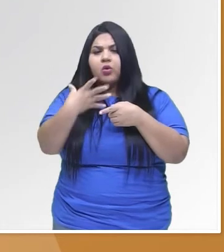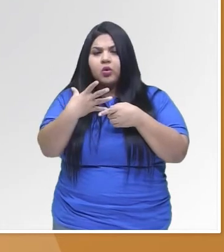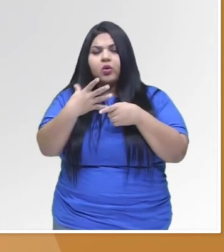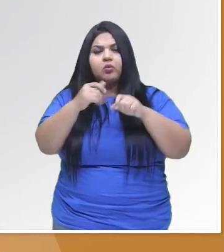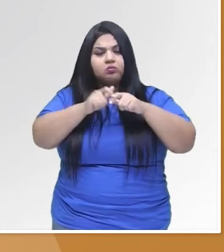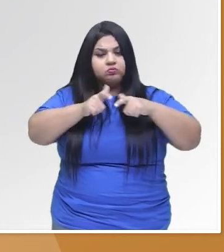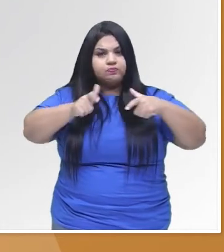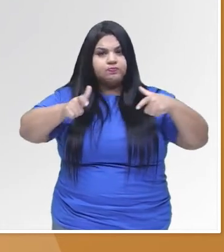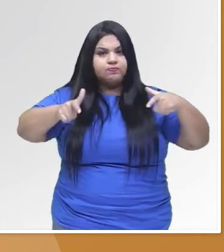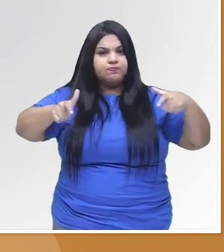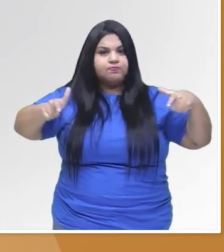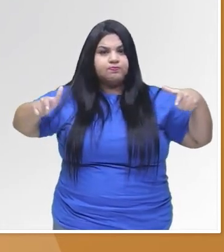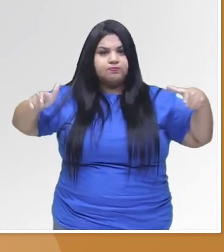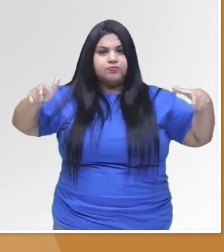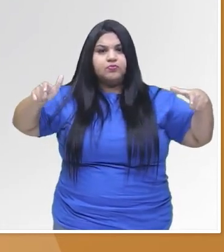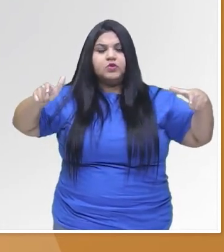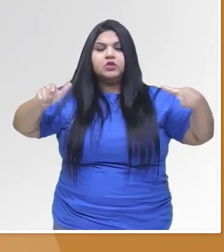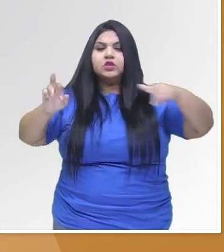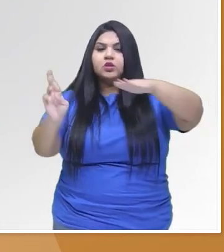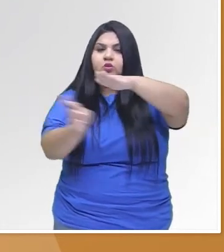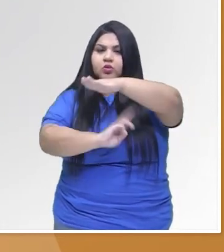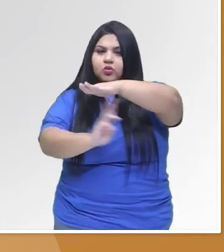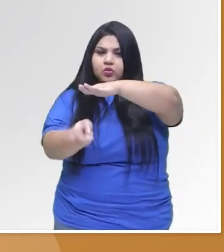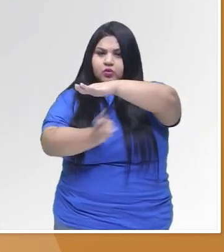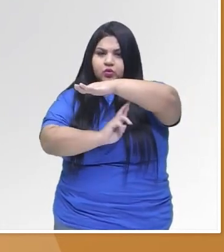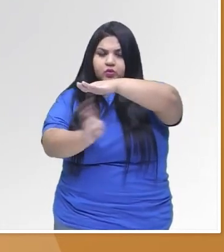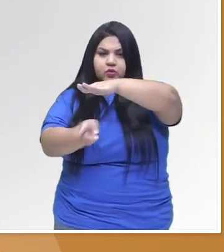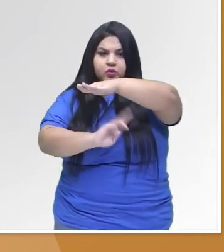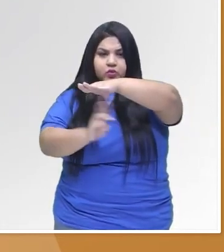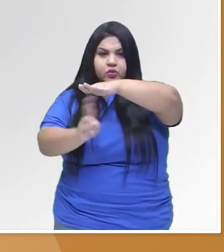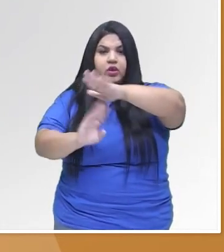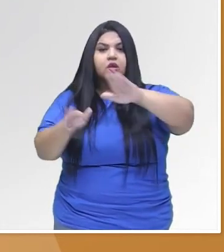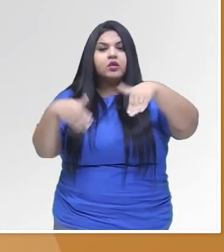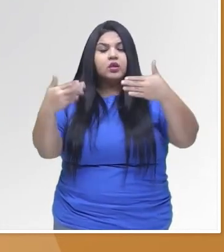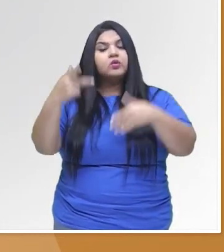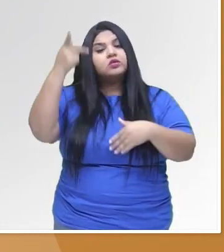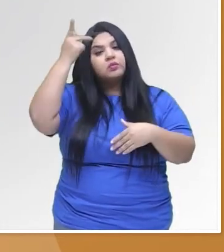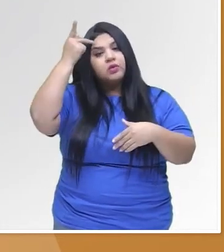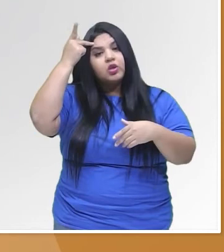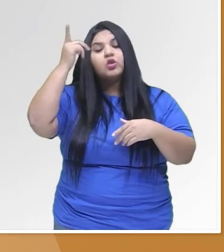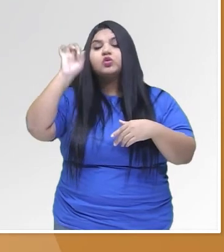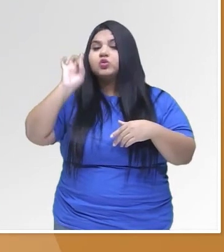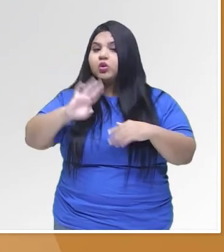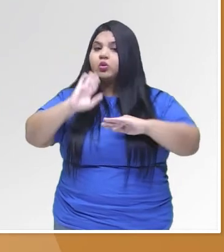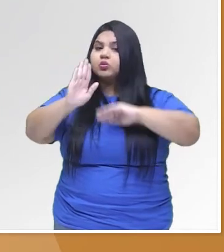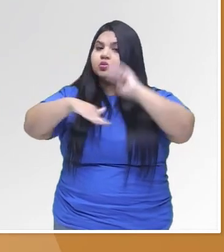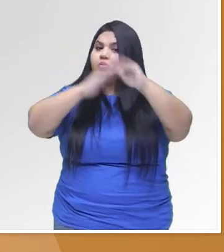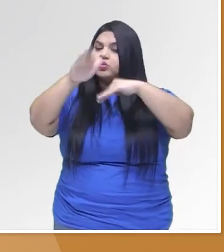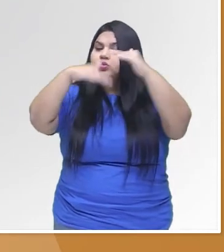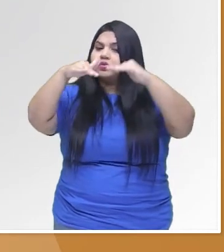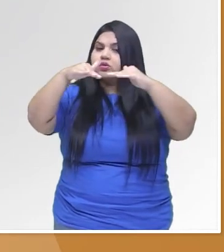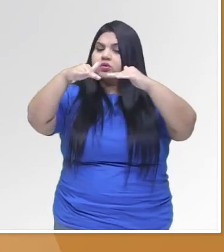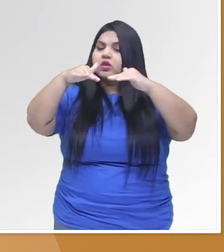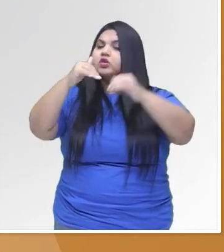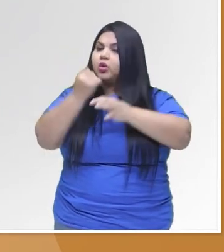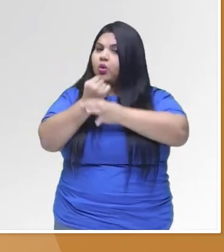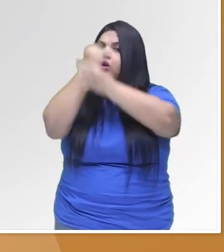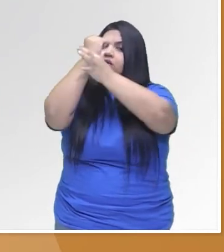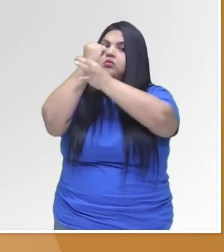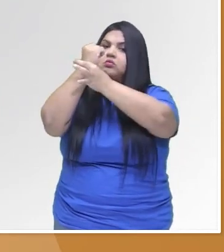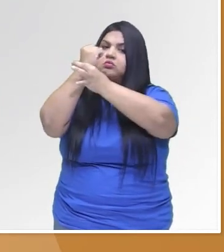sua malha rodoviária, tá? Então, São Paulo só se desenvolveu, só garantiu esse